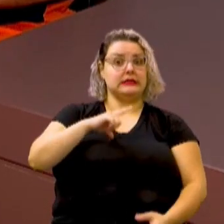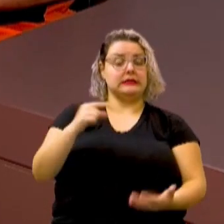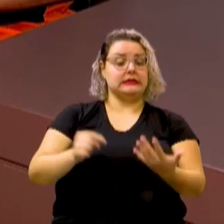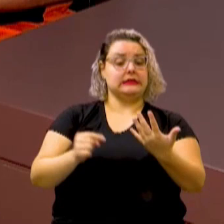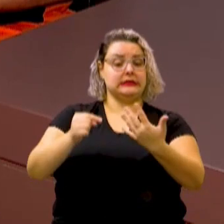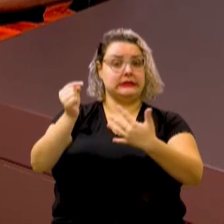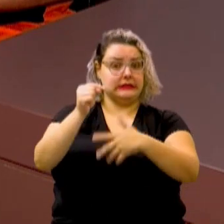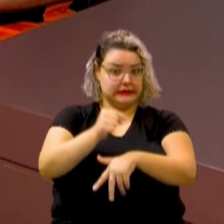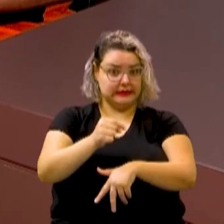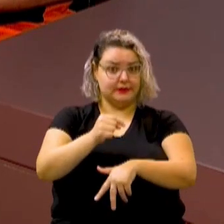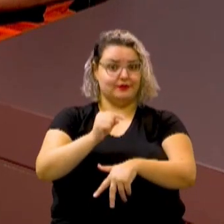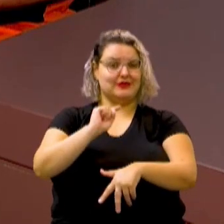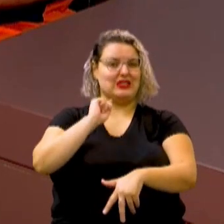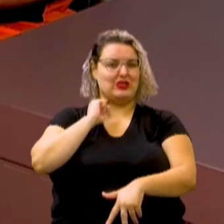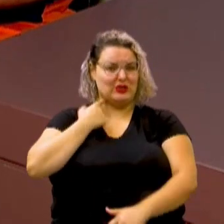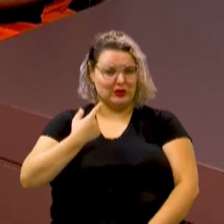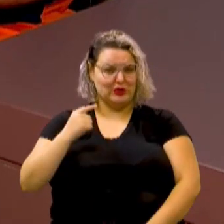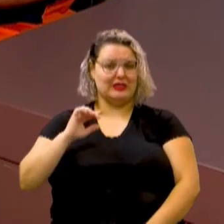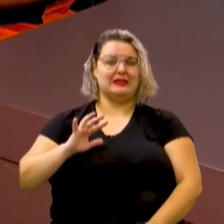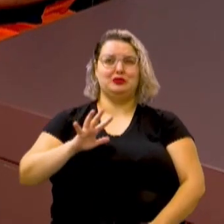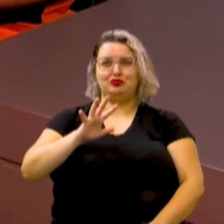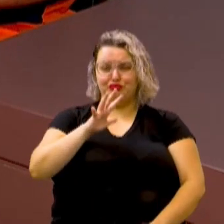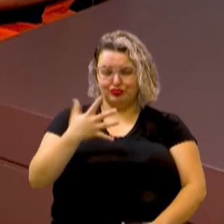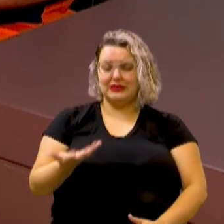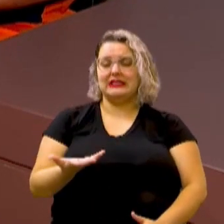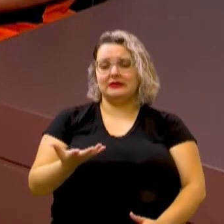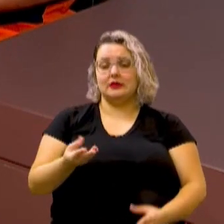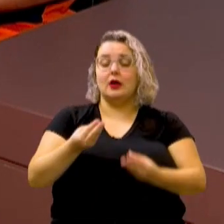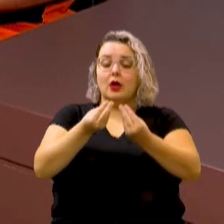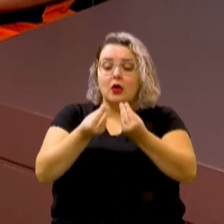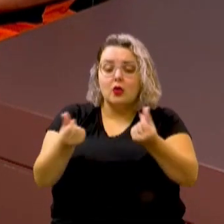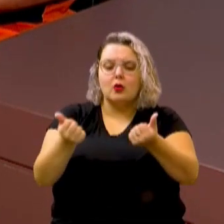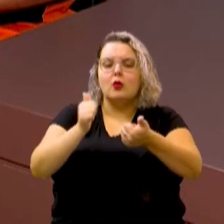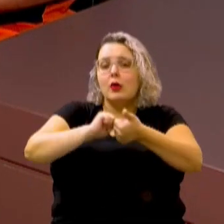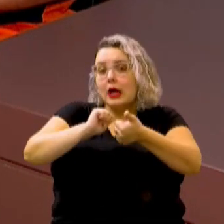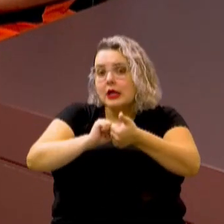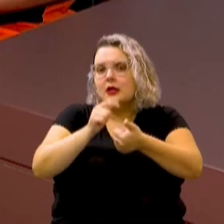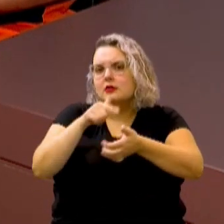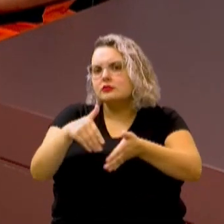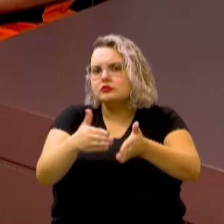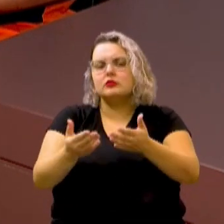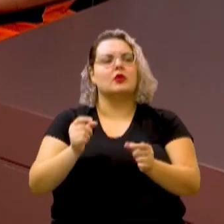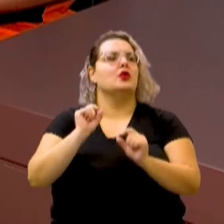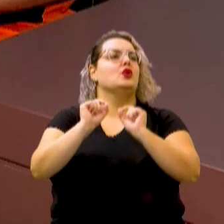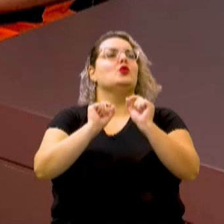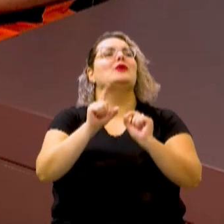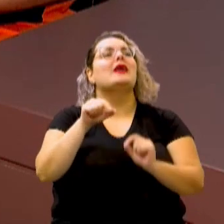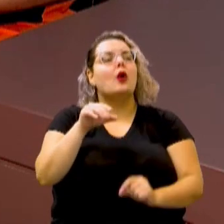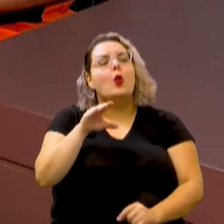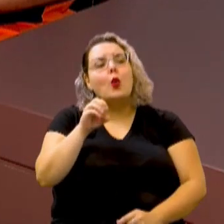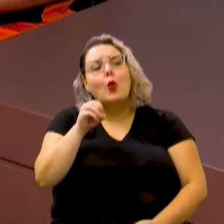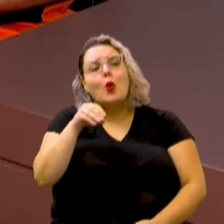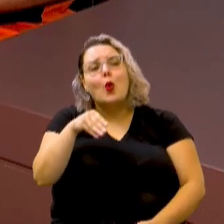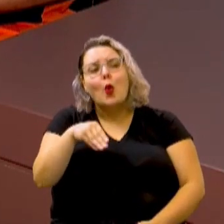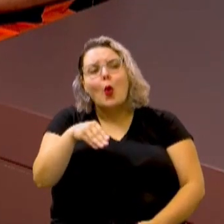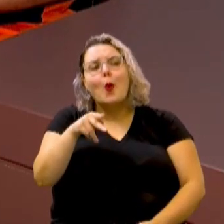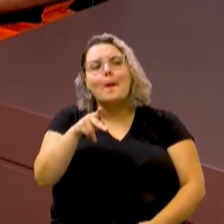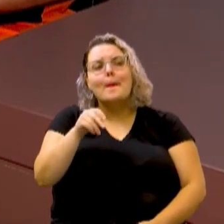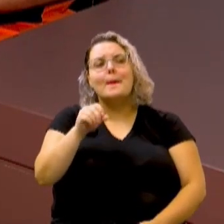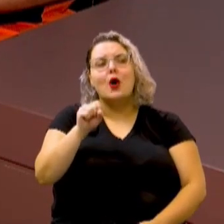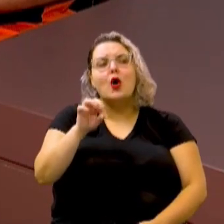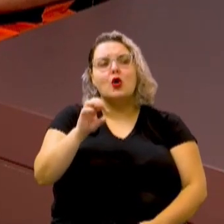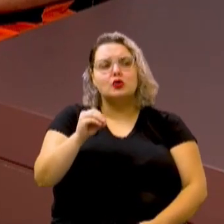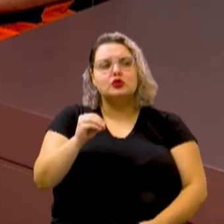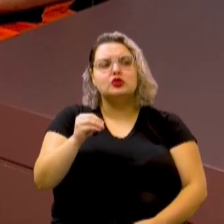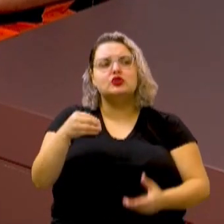desses compostos também quando estivermos avaliando a qualidade da água do rio. O que seriam esses compostos